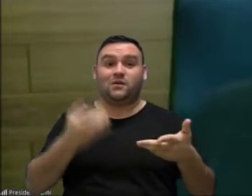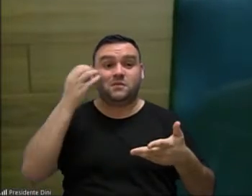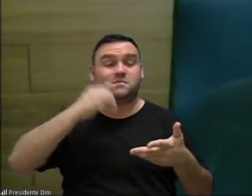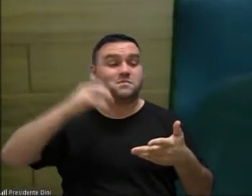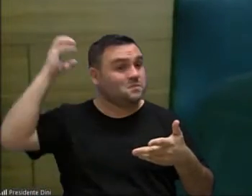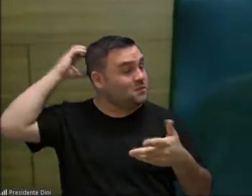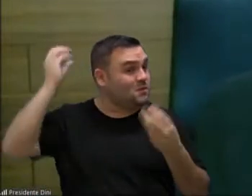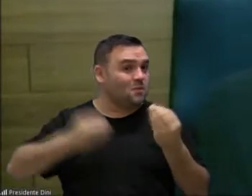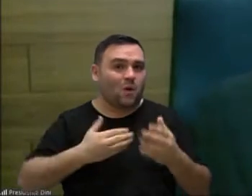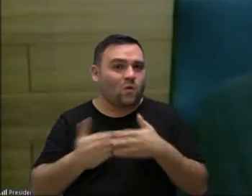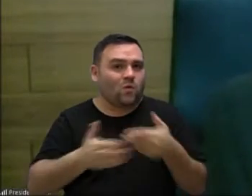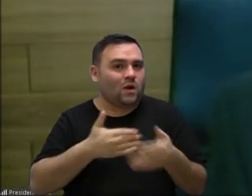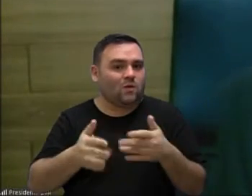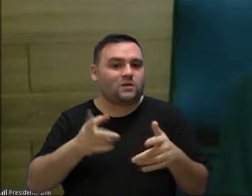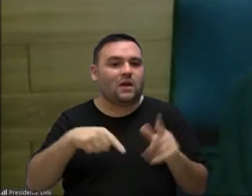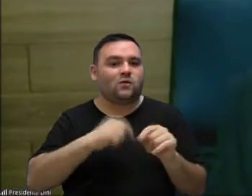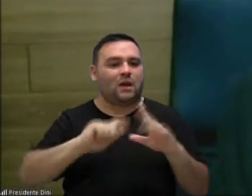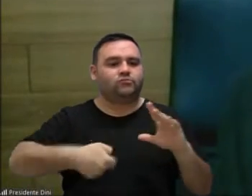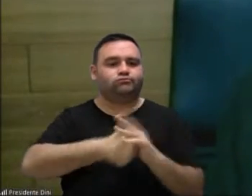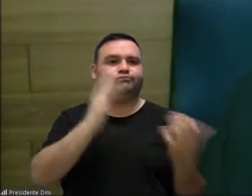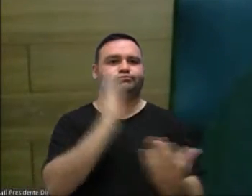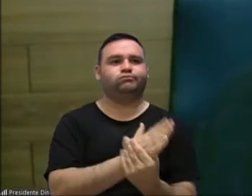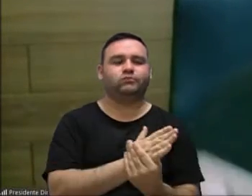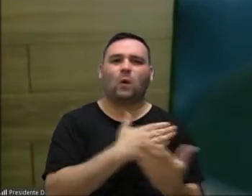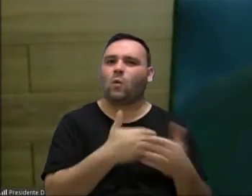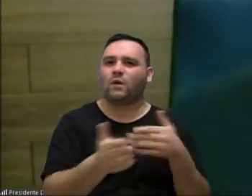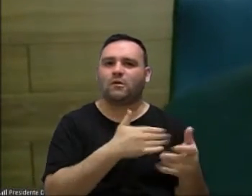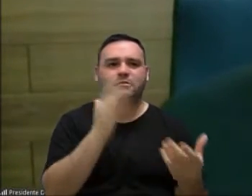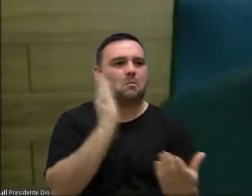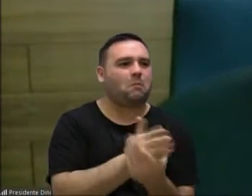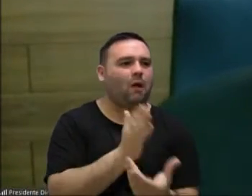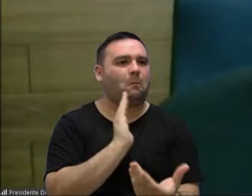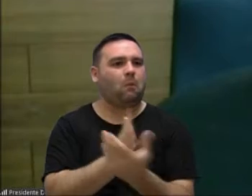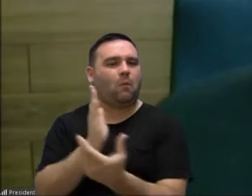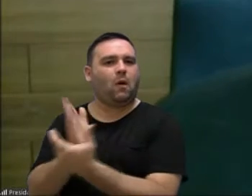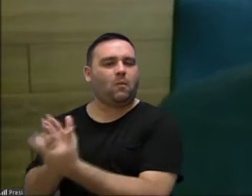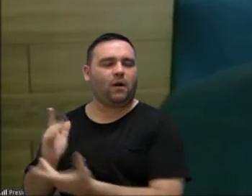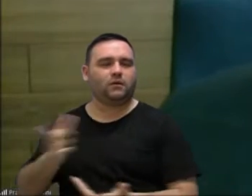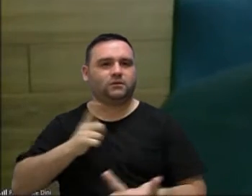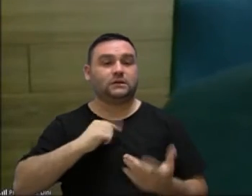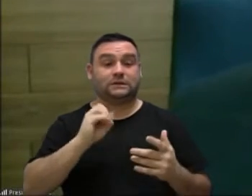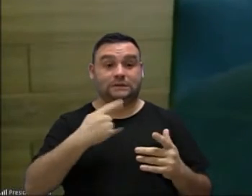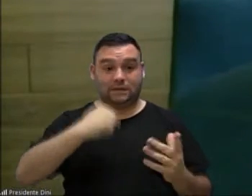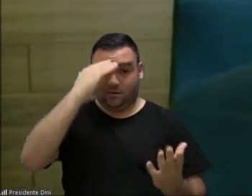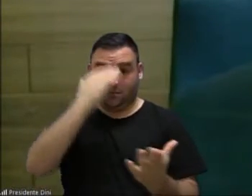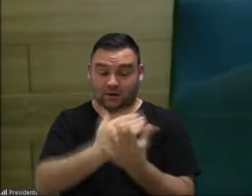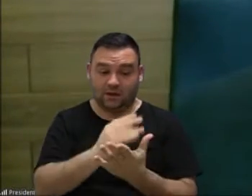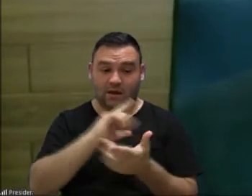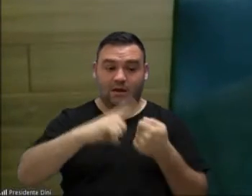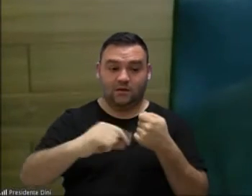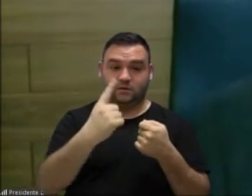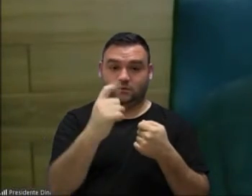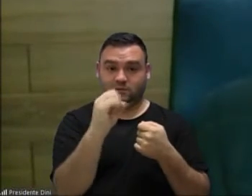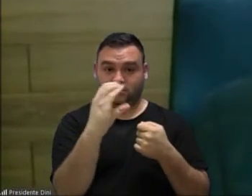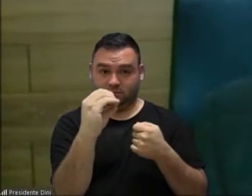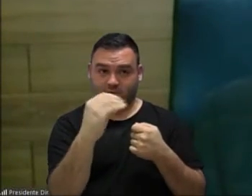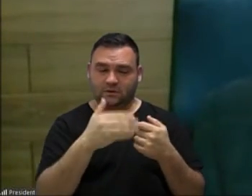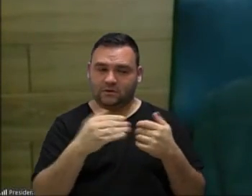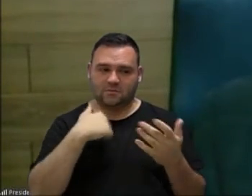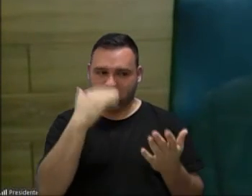Péricles é o seguinte qualquer coisa agora é ação na justiça se eu não se eu não cumprir o artigo 180